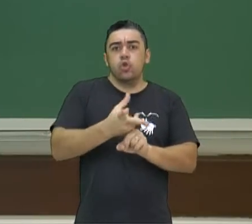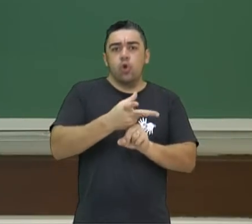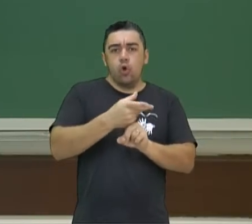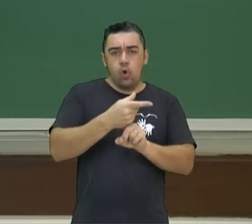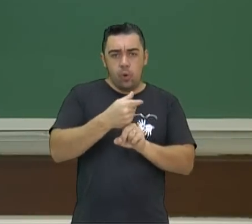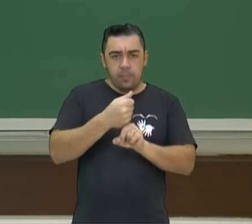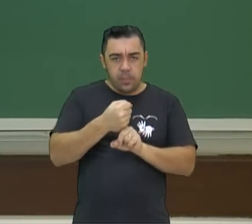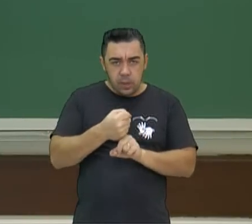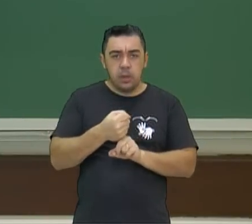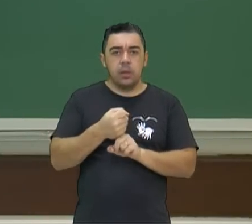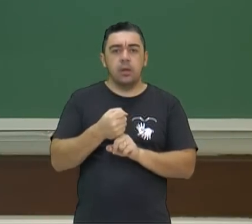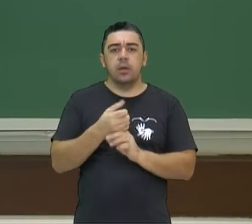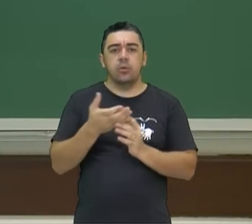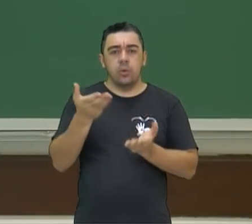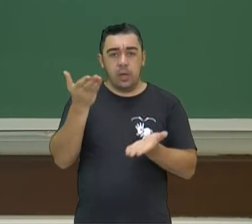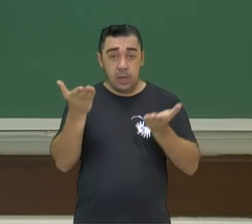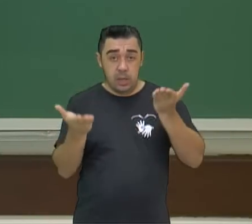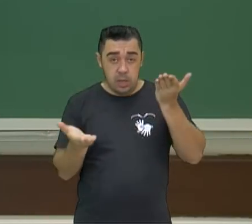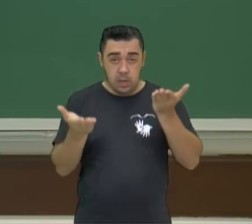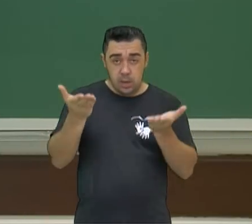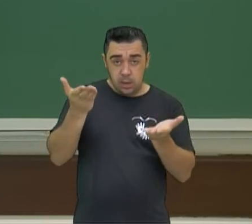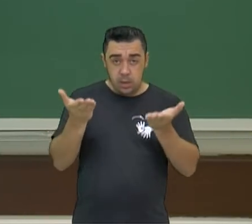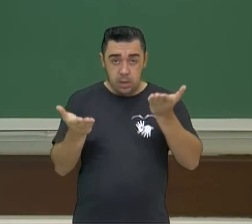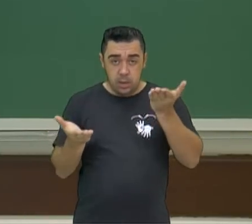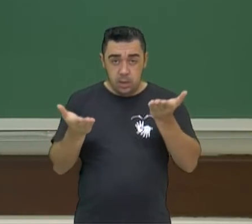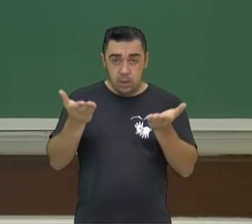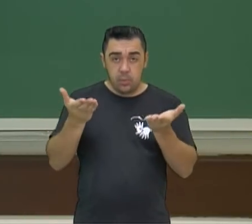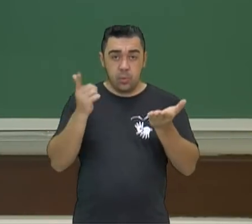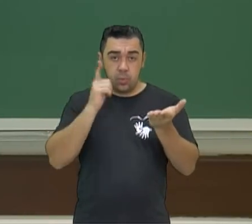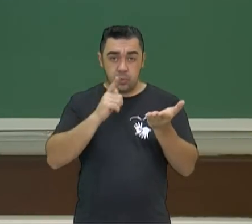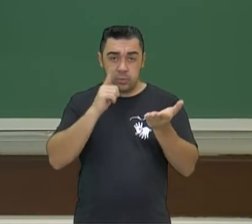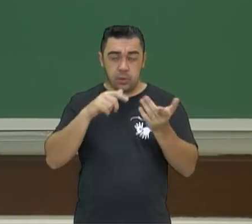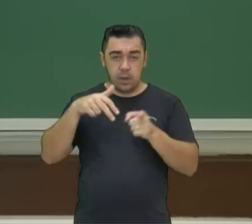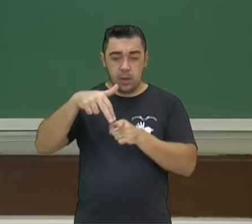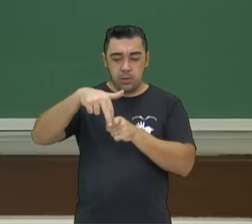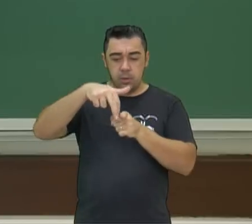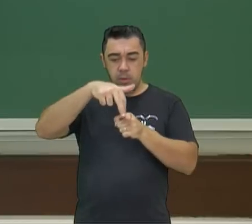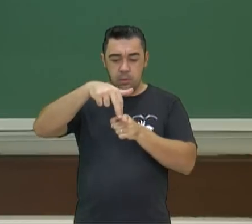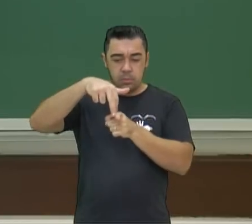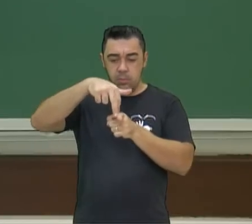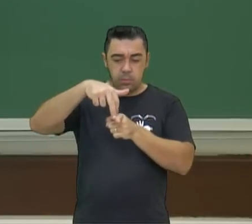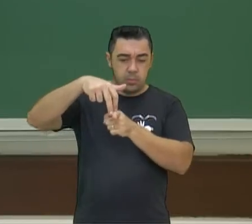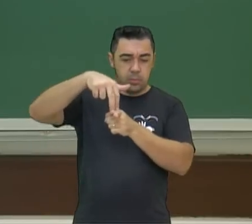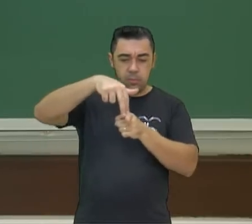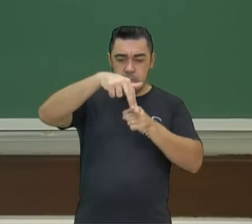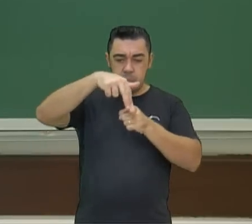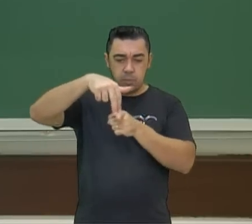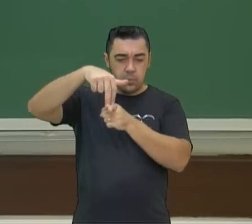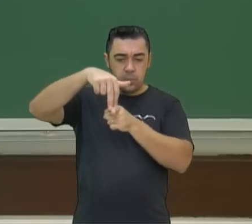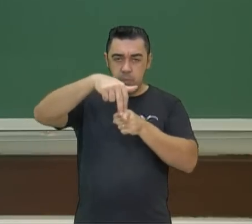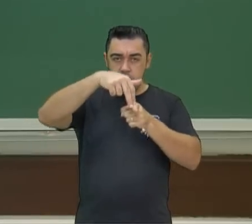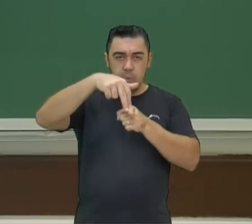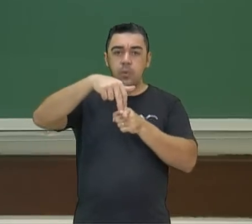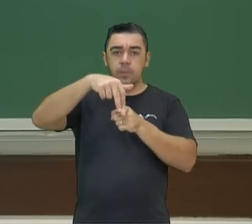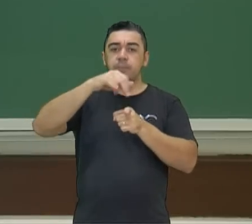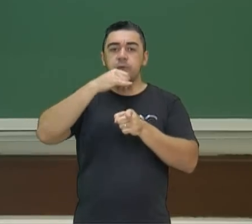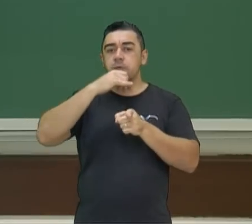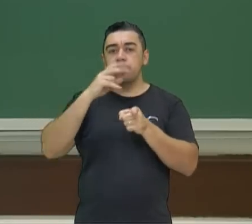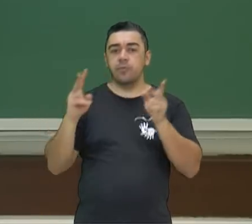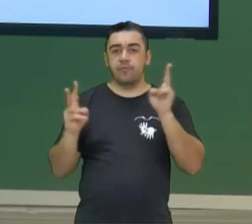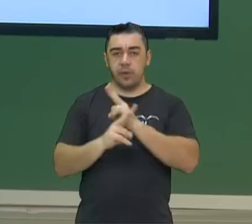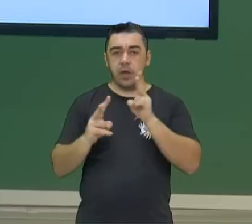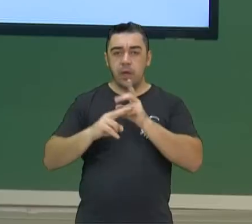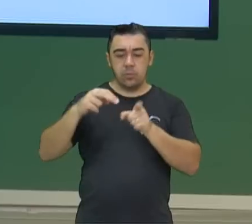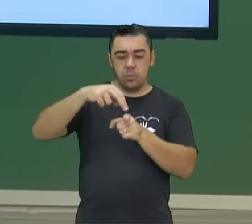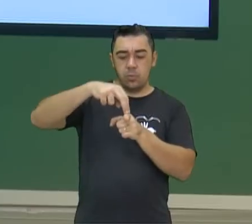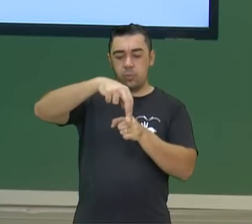equilíbrio para que ele consiga compensar a ação da natureza, do vento, Então, ele tem que conhecer muito bem esse espaço,